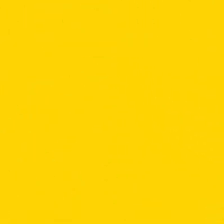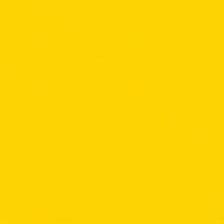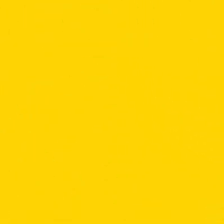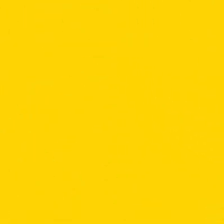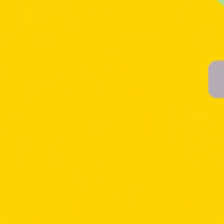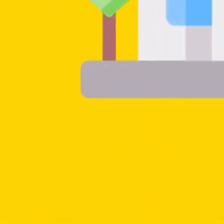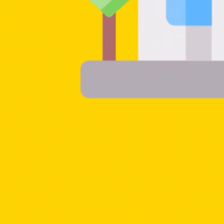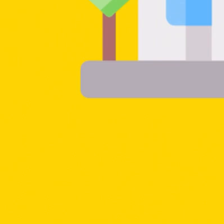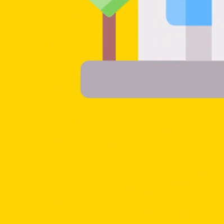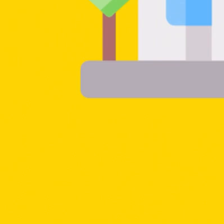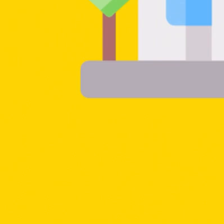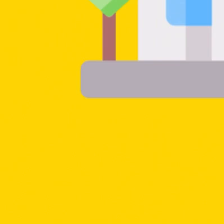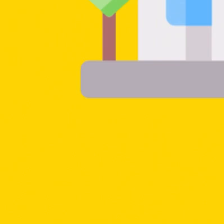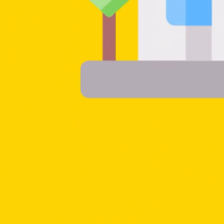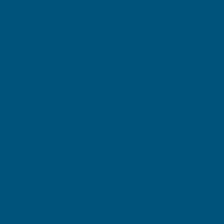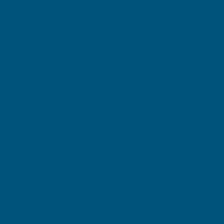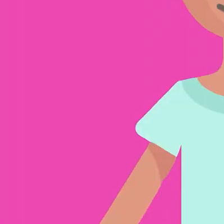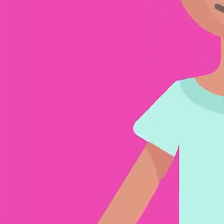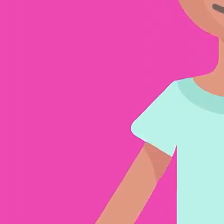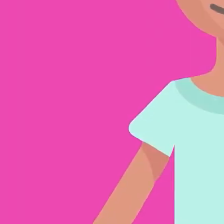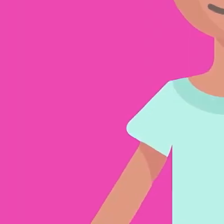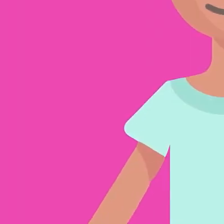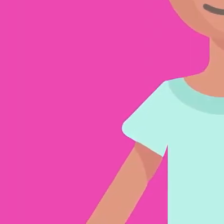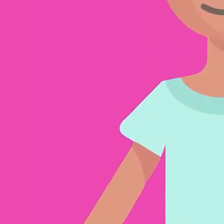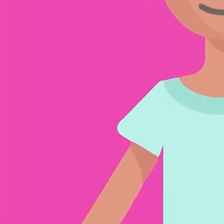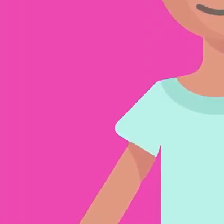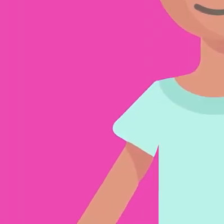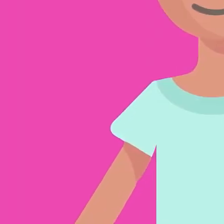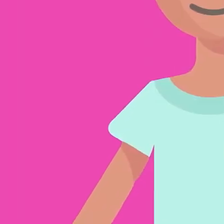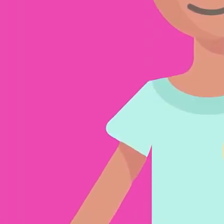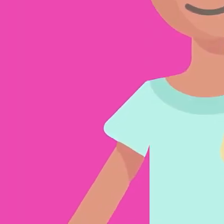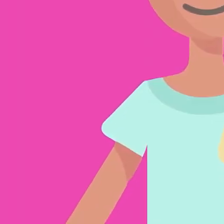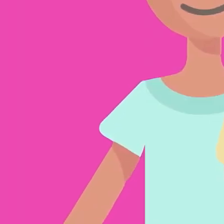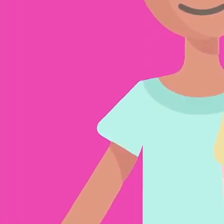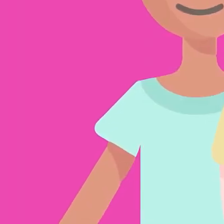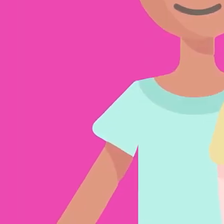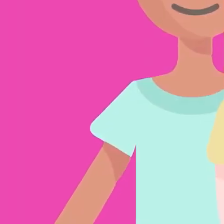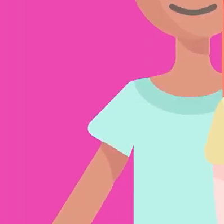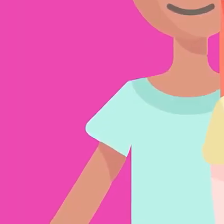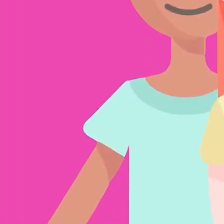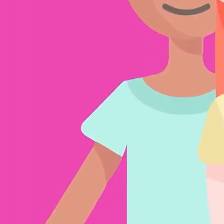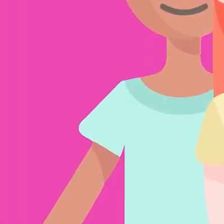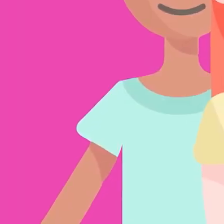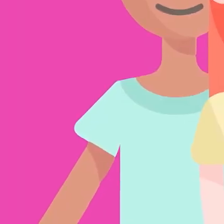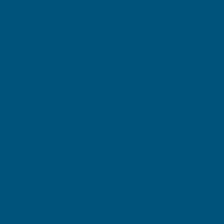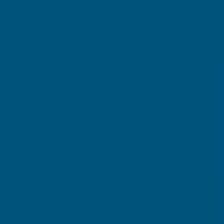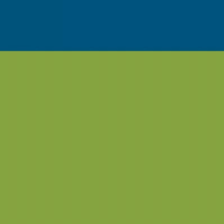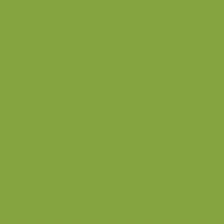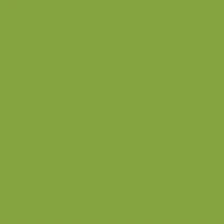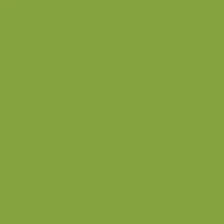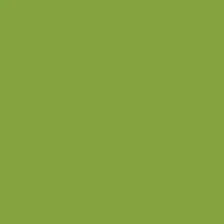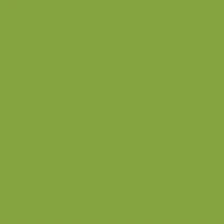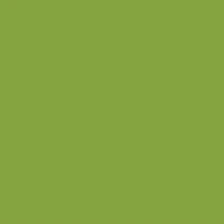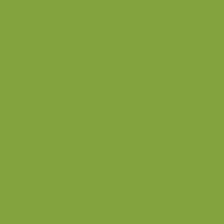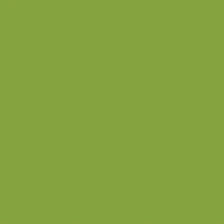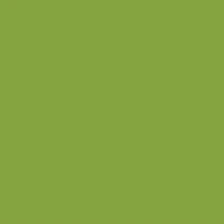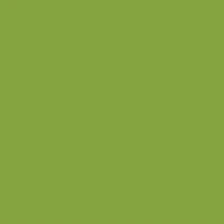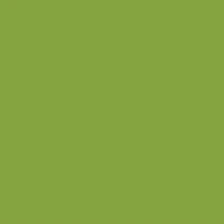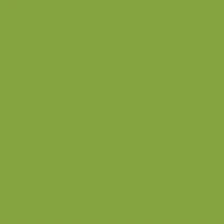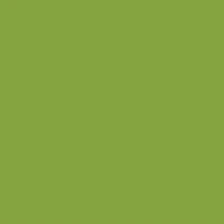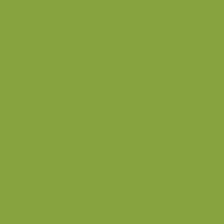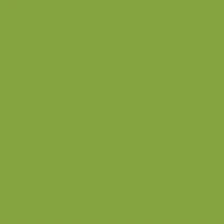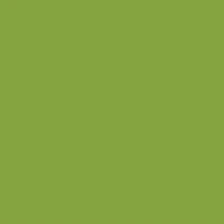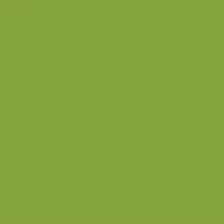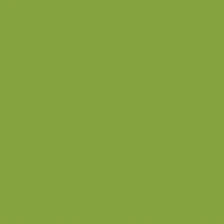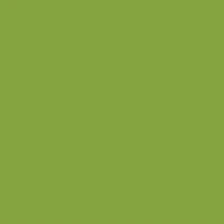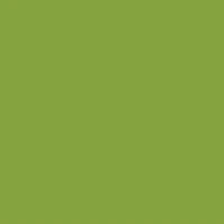o Instituto Nacional de Câncer, o INCA, o câncer infanto-juvenil corresponde a um grupo de várias doenças que têm em comum a